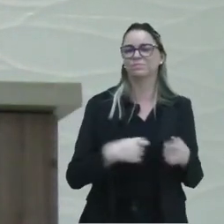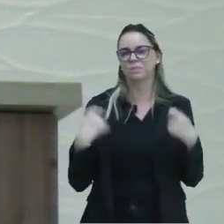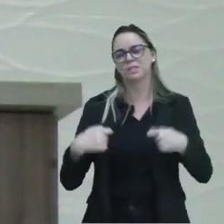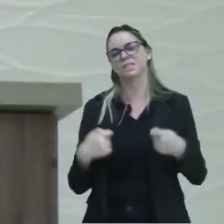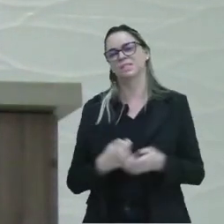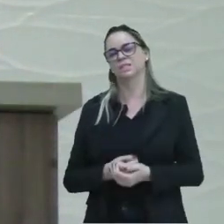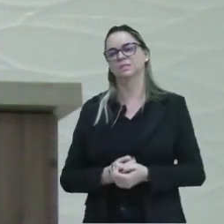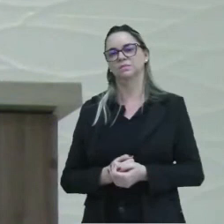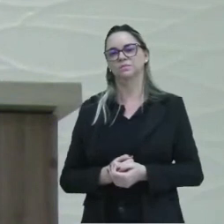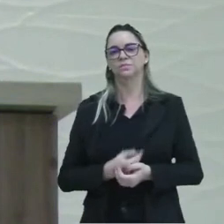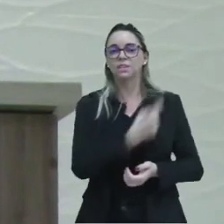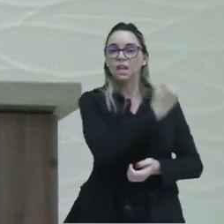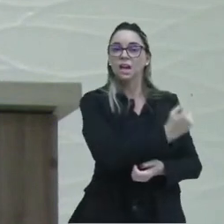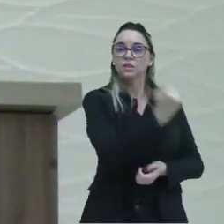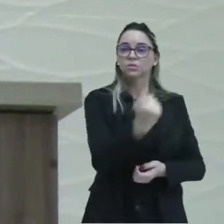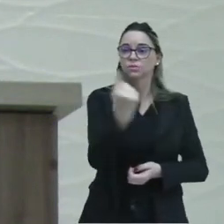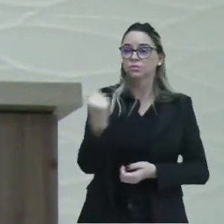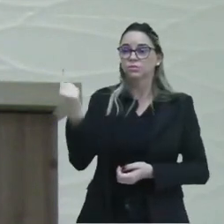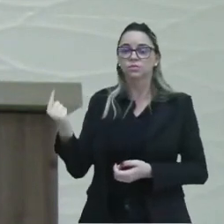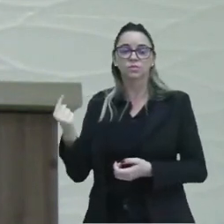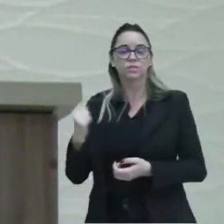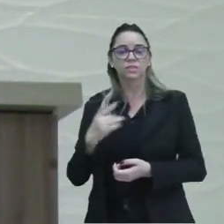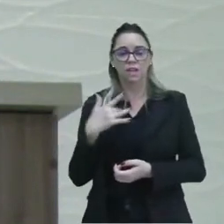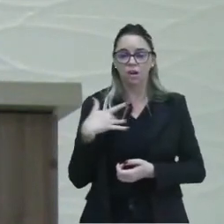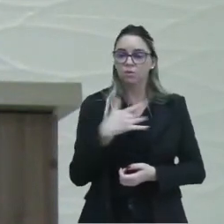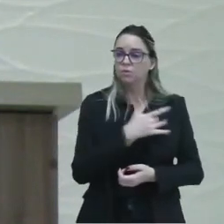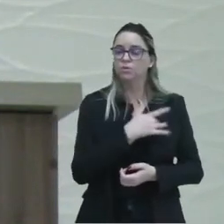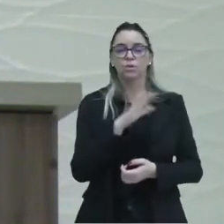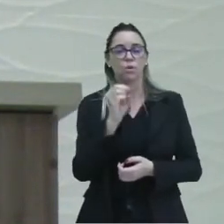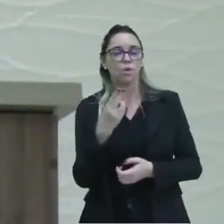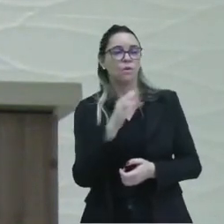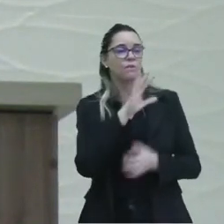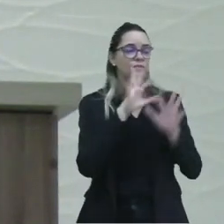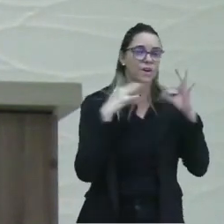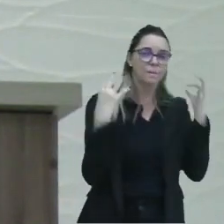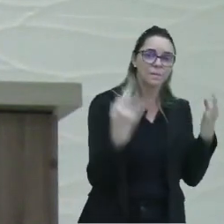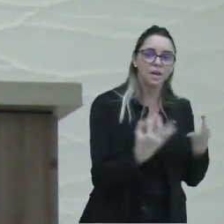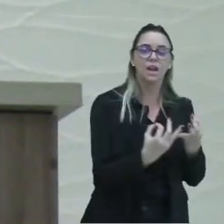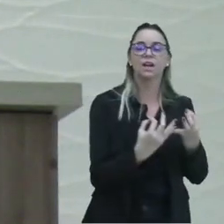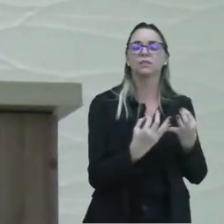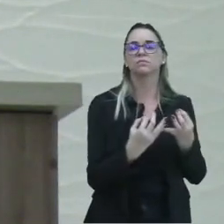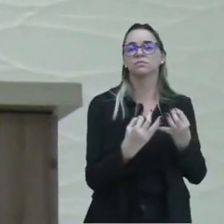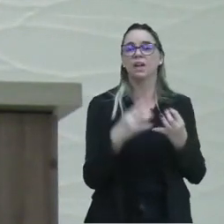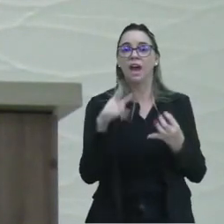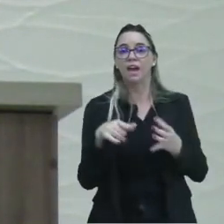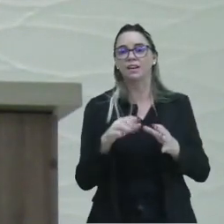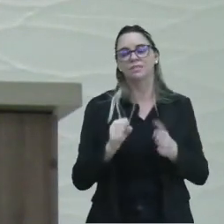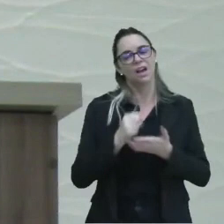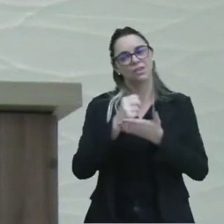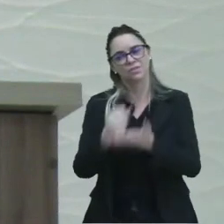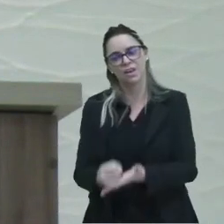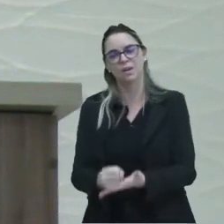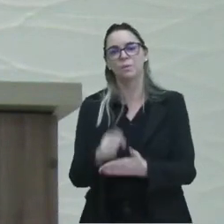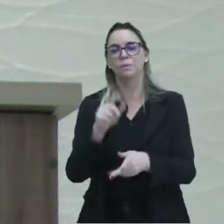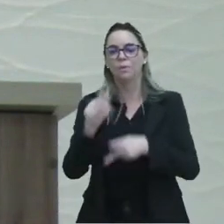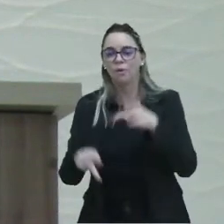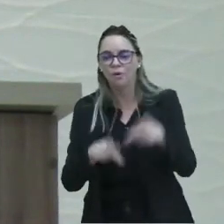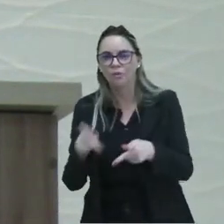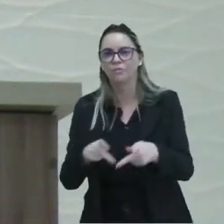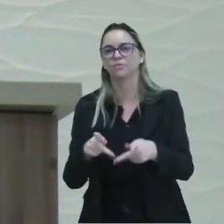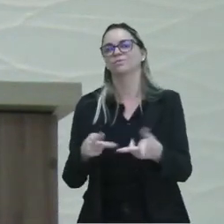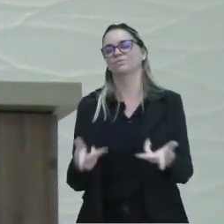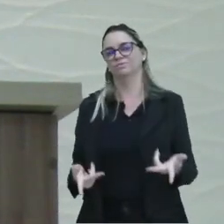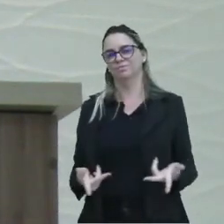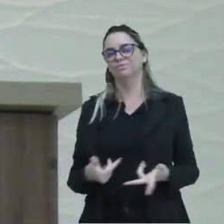um se doa sua saúde, sua família para estar ali atendendo a necessidade da nossa população que diz